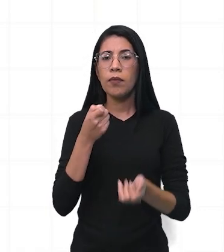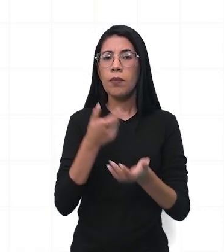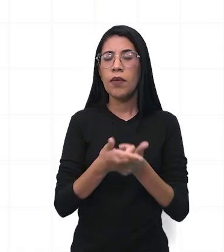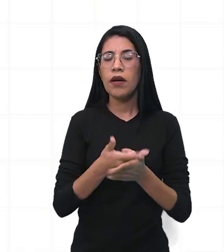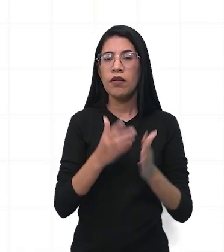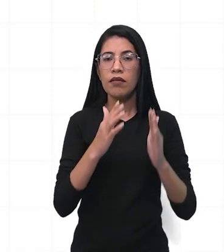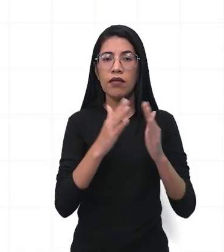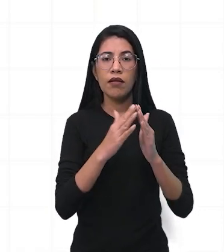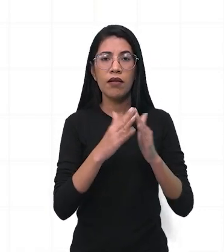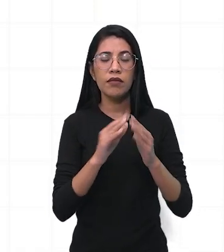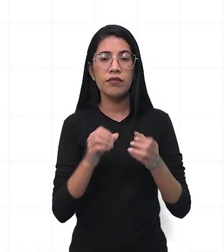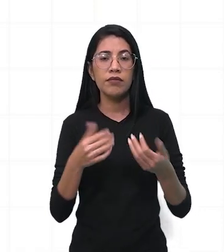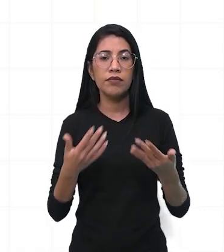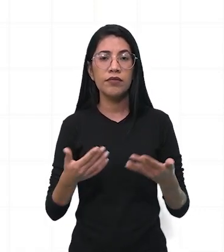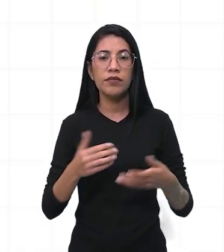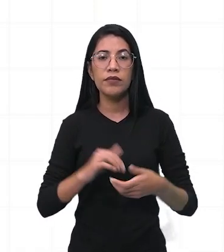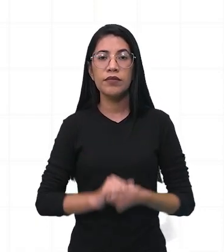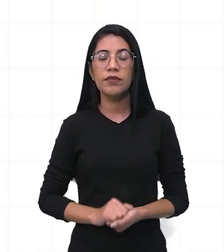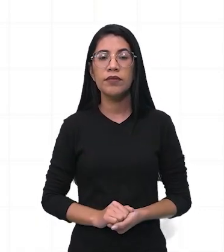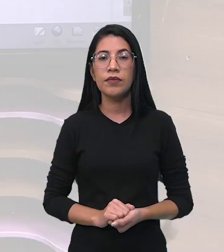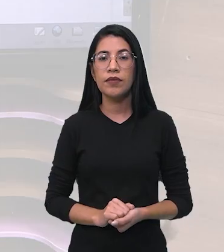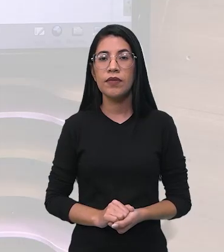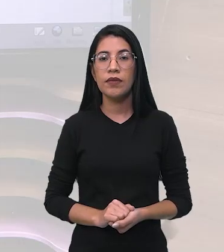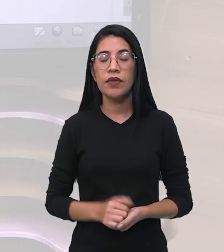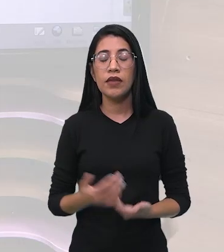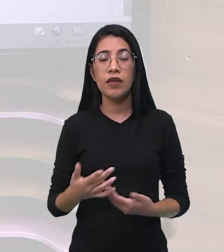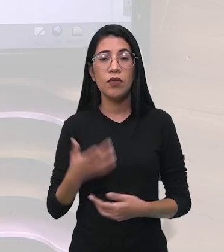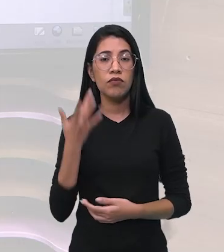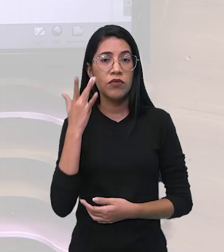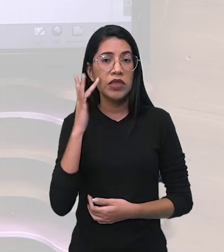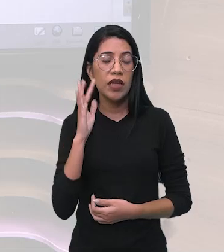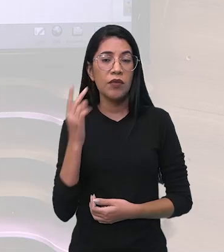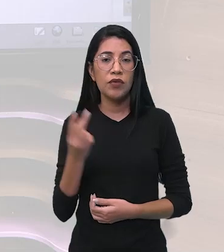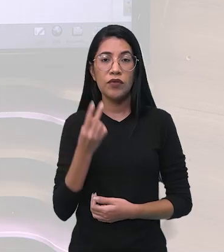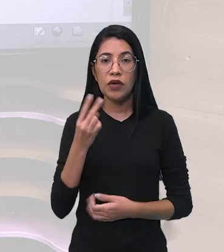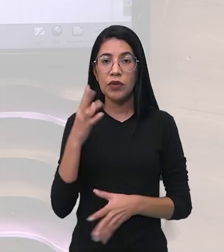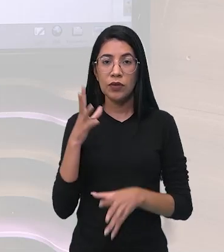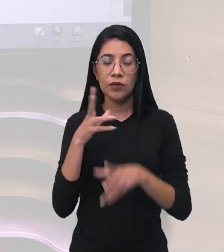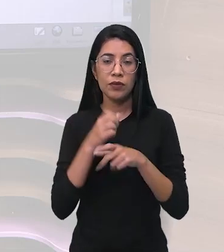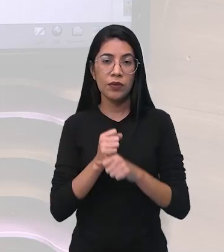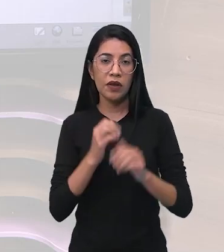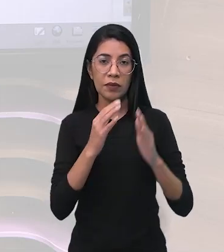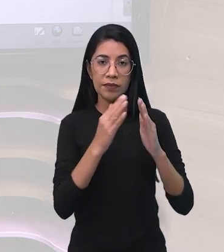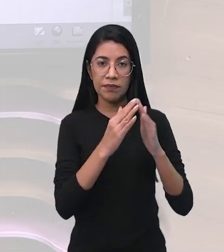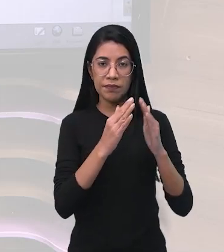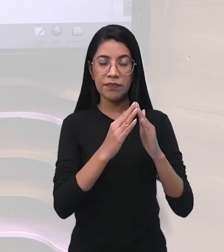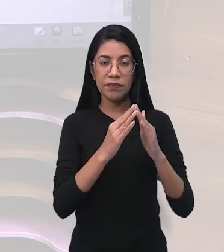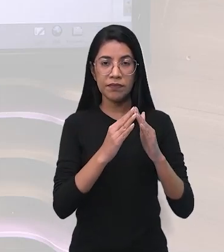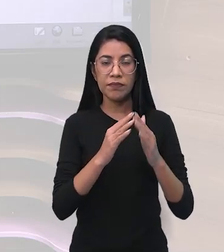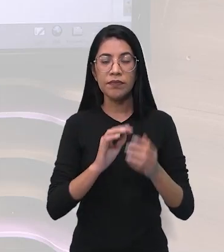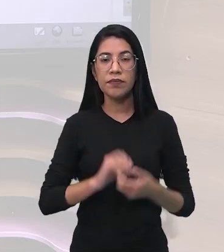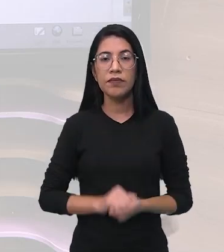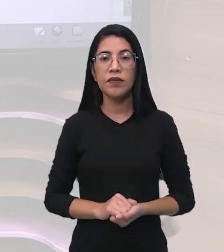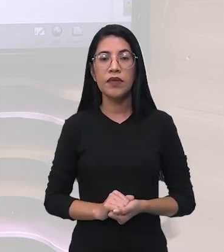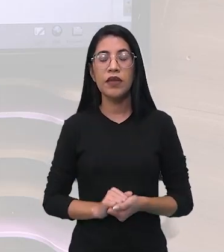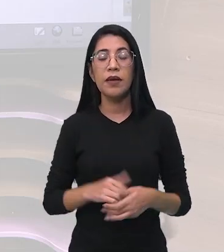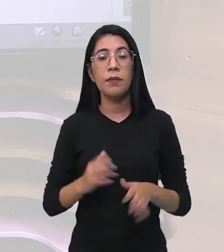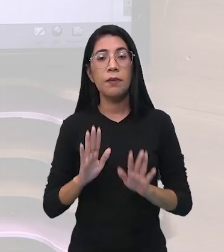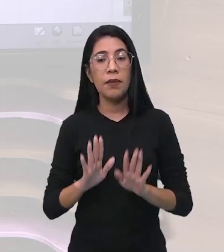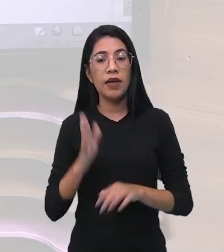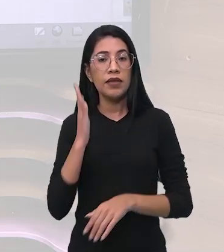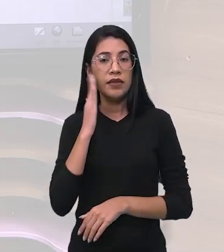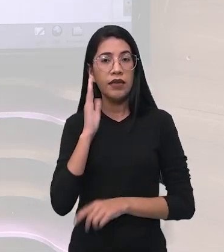nesse caso aqui, nós não sabemos o valor da casa, não é? Nós sabemos que ele